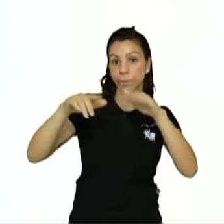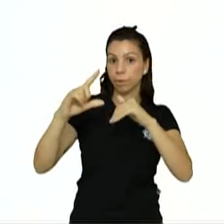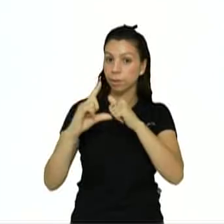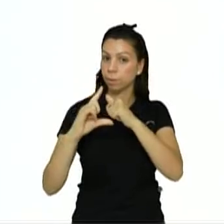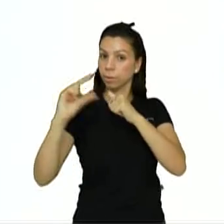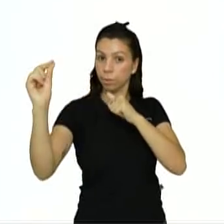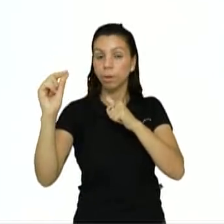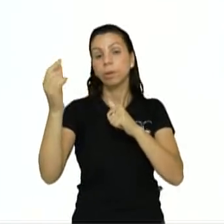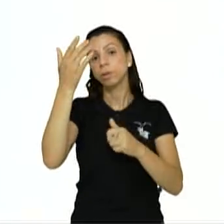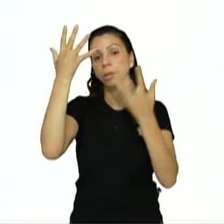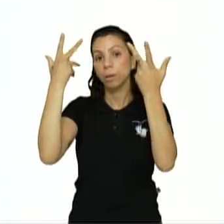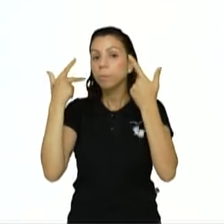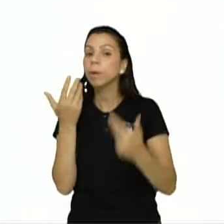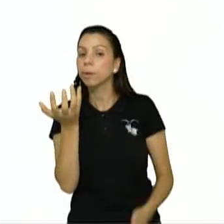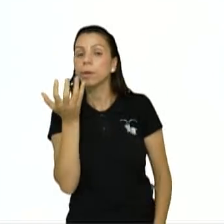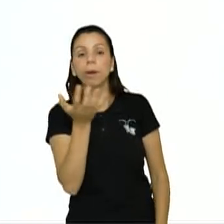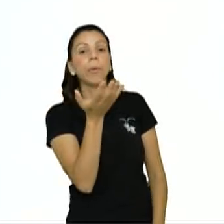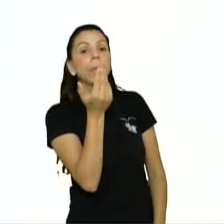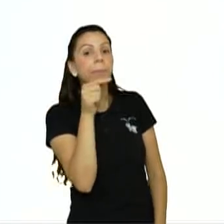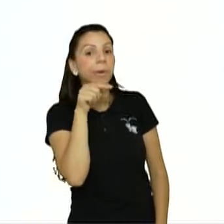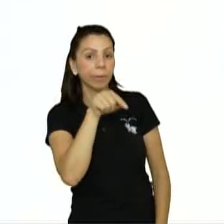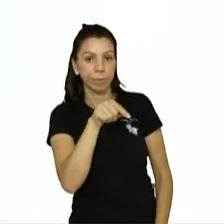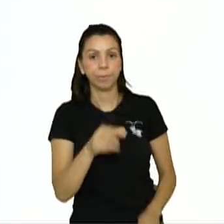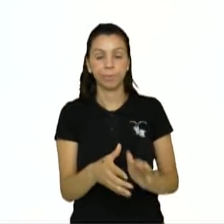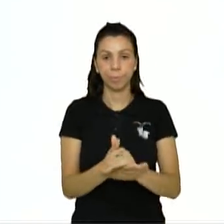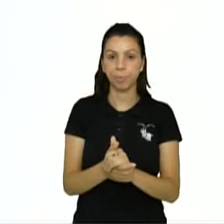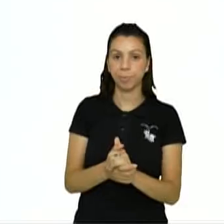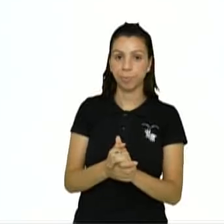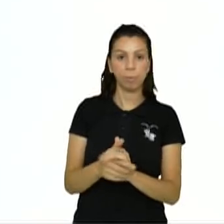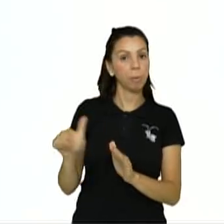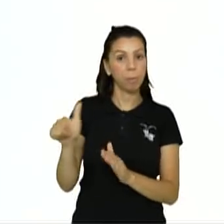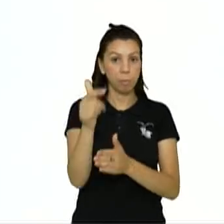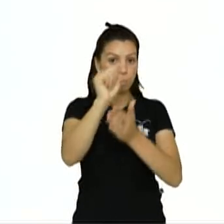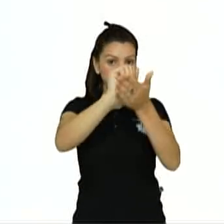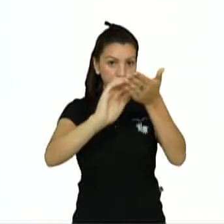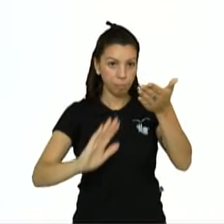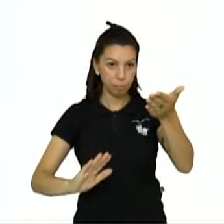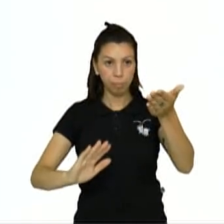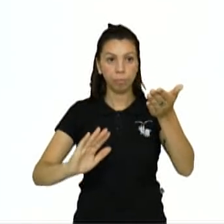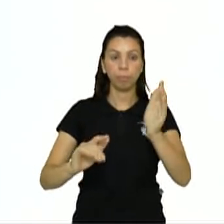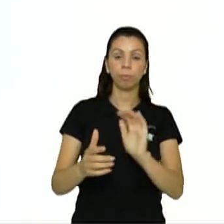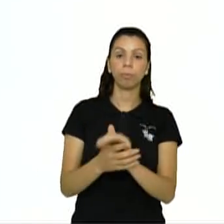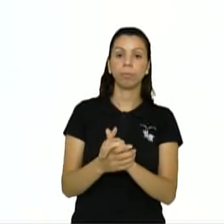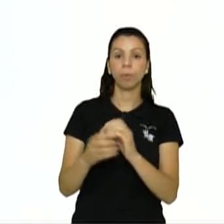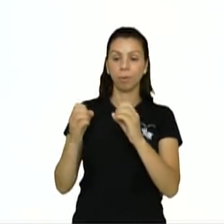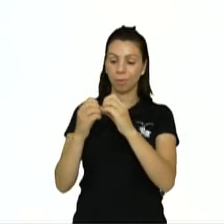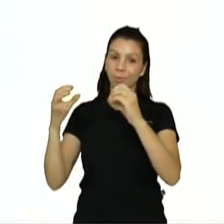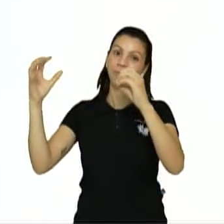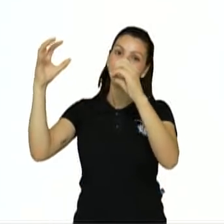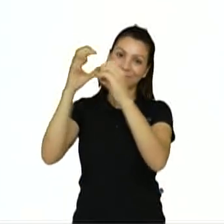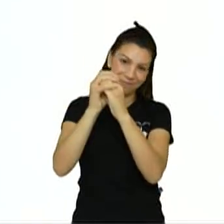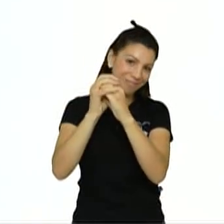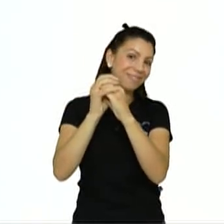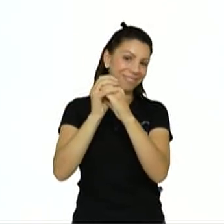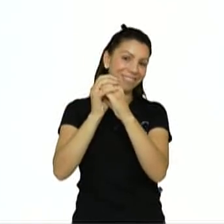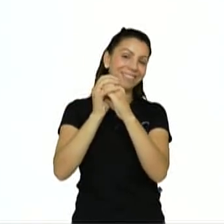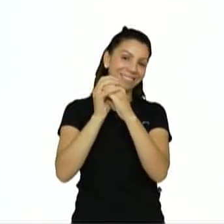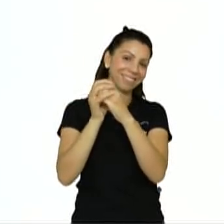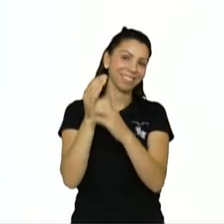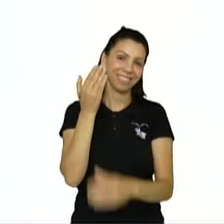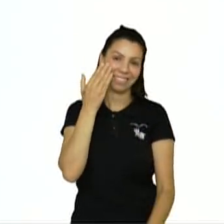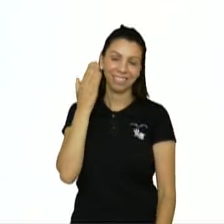predadores. Vamos fazer um quiz agora sobre tudo isso. Nós temos aqui um Pokémon, faz tempo que a gente não fala de Pokémon, não é